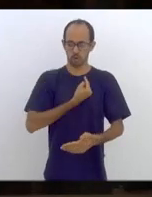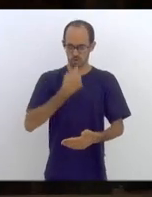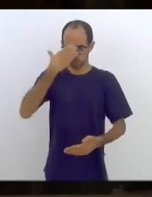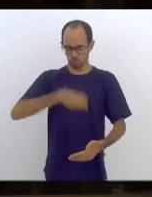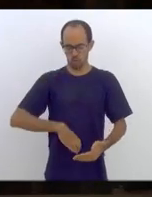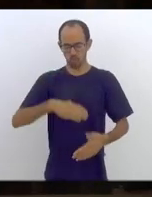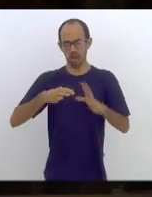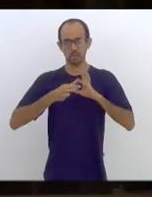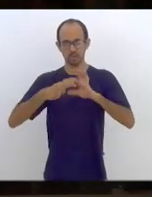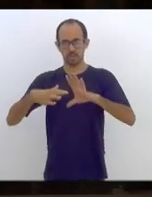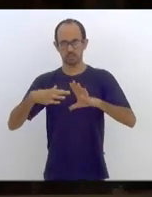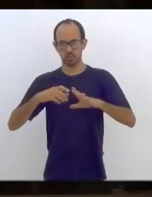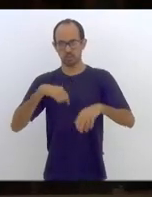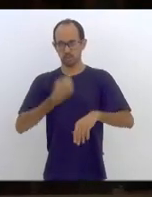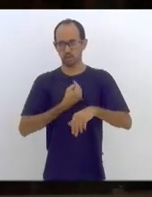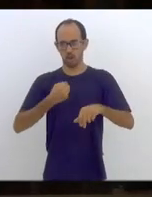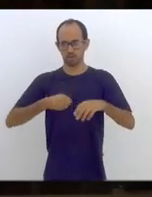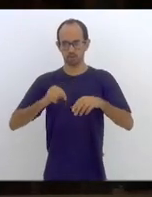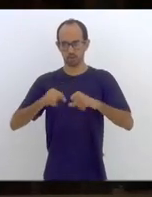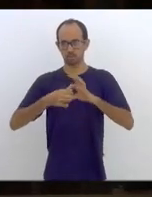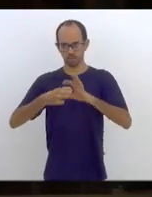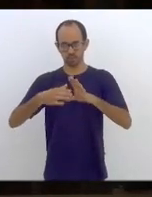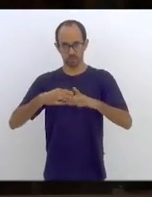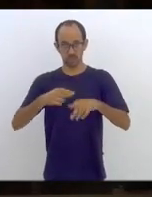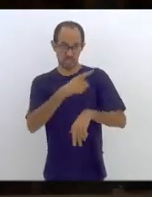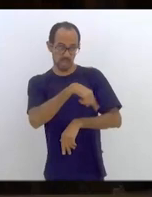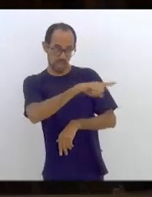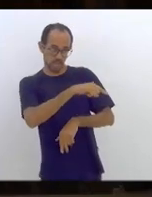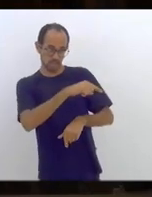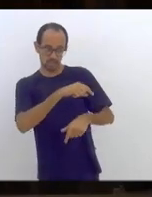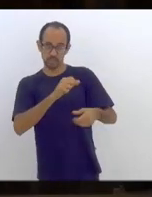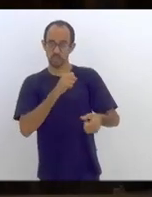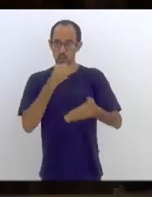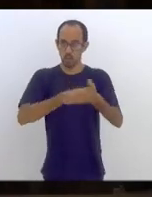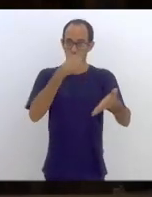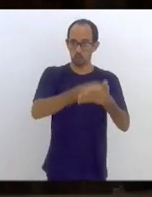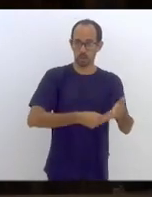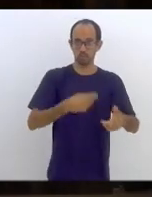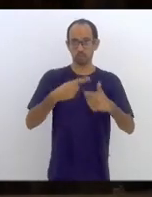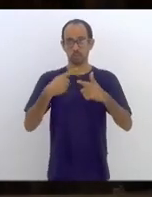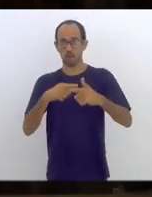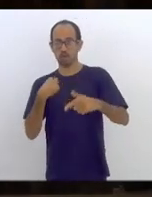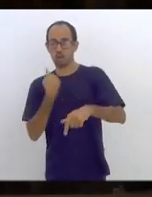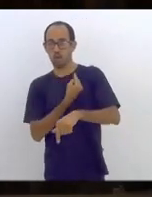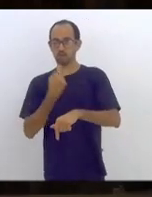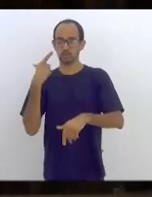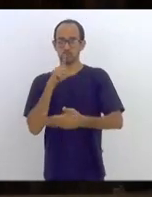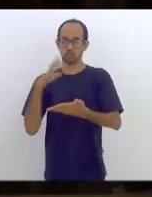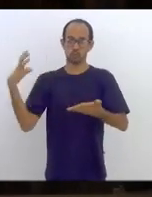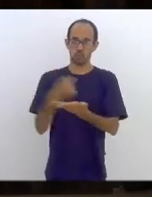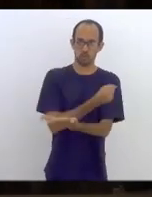somos livres, que eles que lutem, porque nós estamos chegando a todos os espaços de poder.